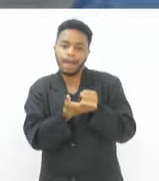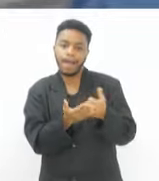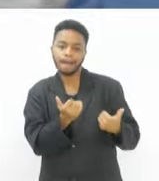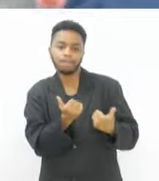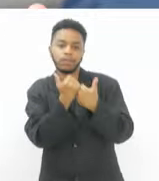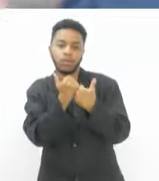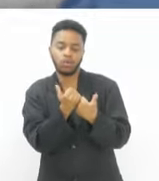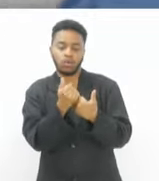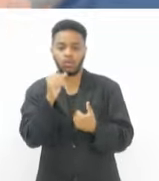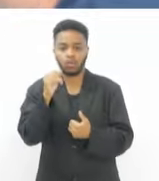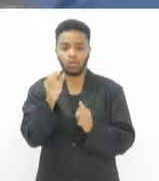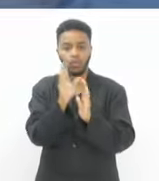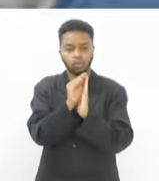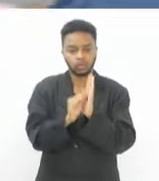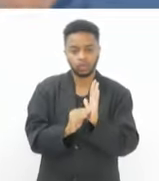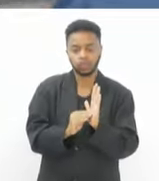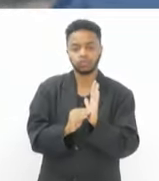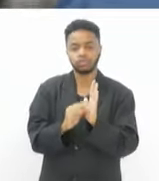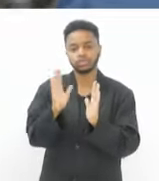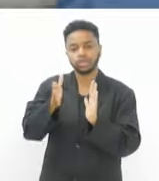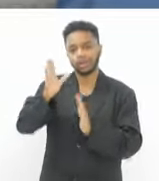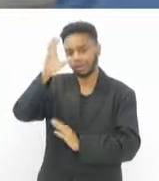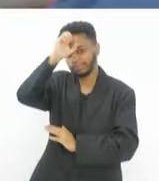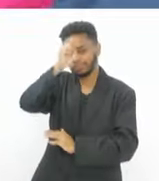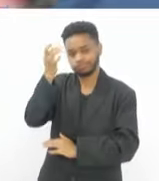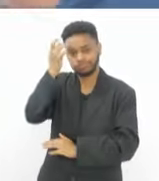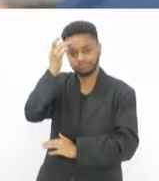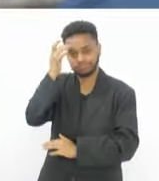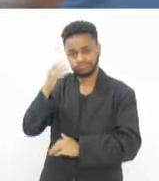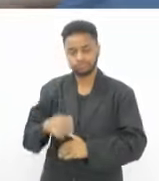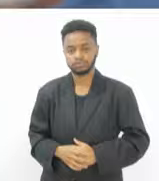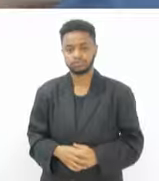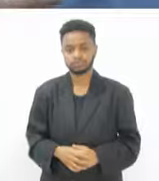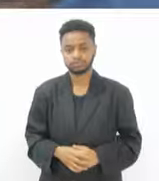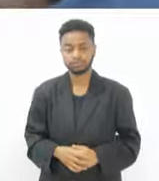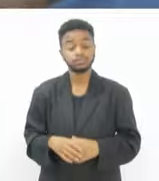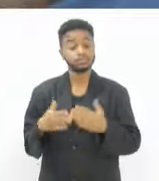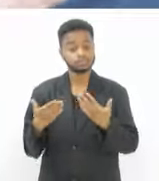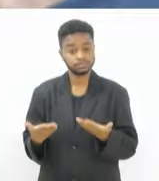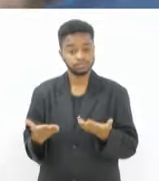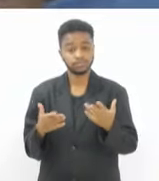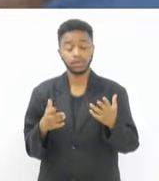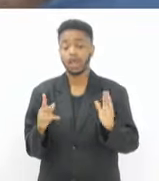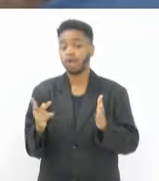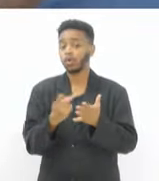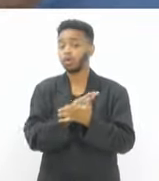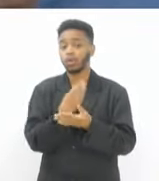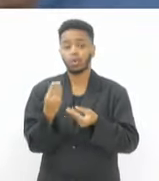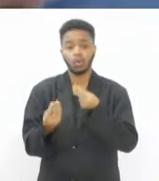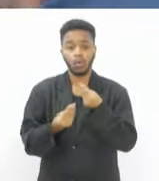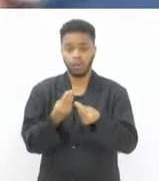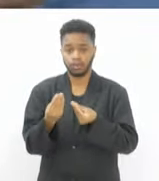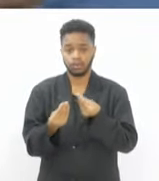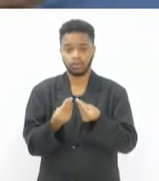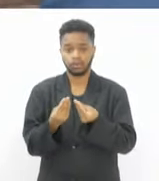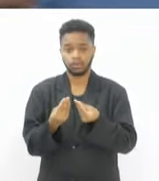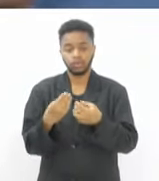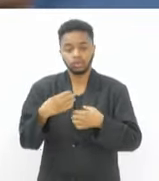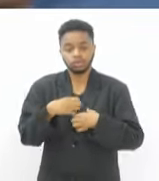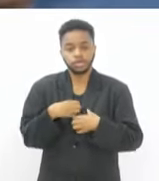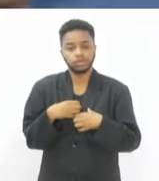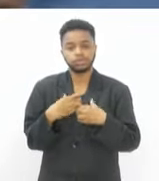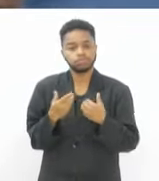esse conteúdo de aprendizado cognitivo. E isso acontece de uma forma muito